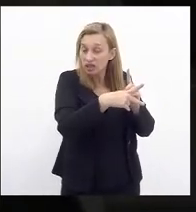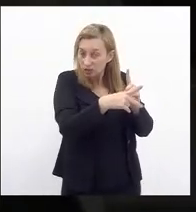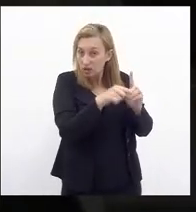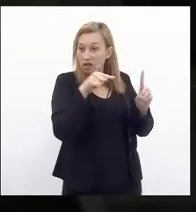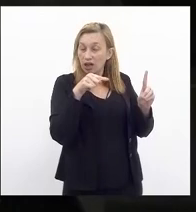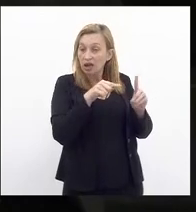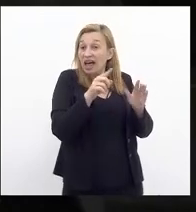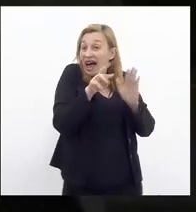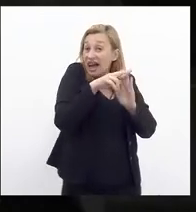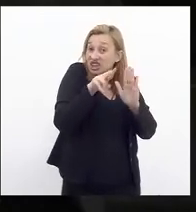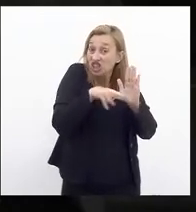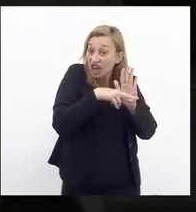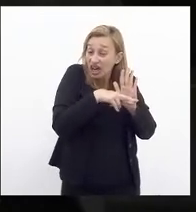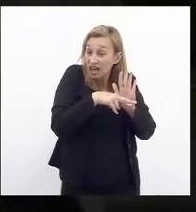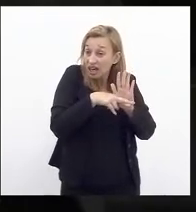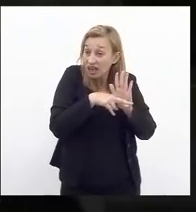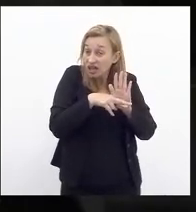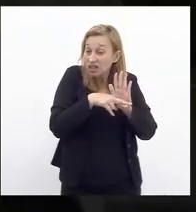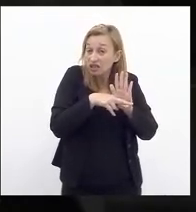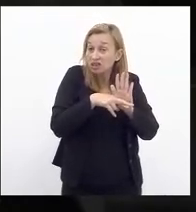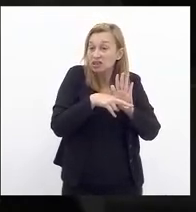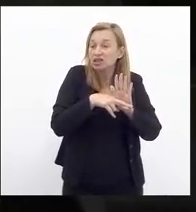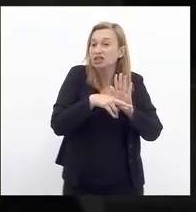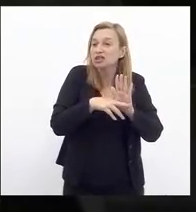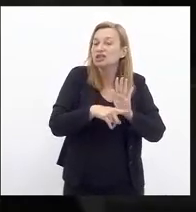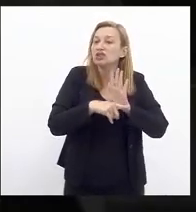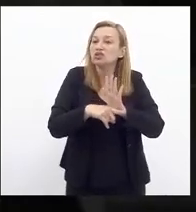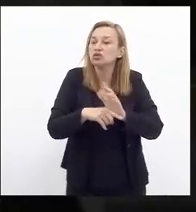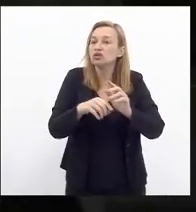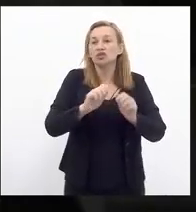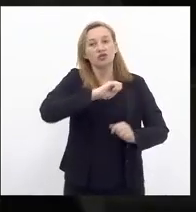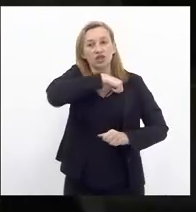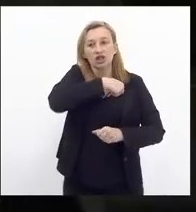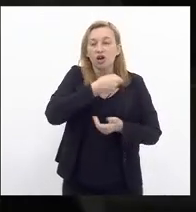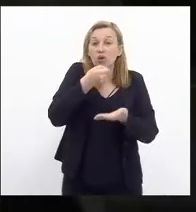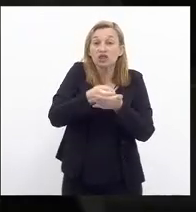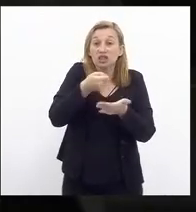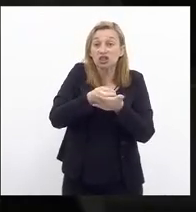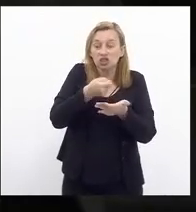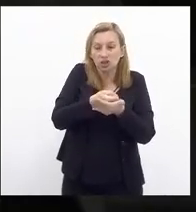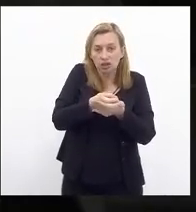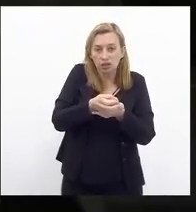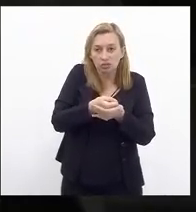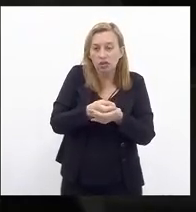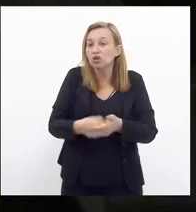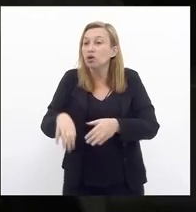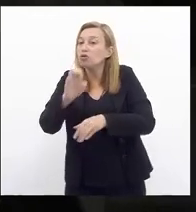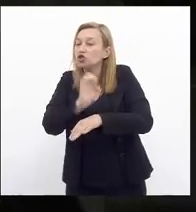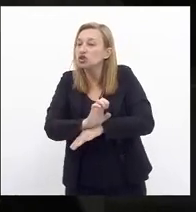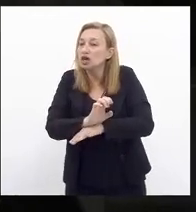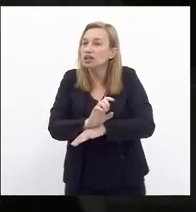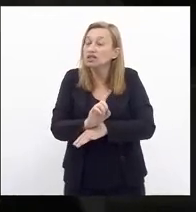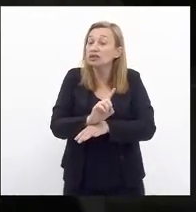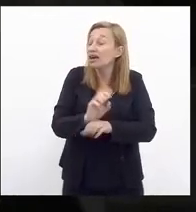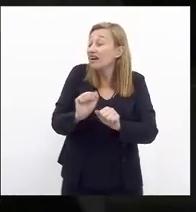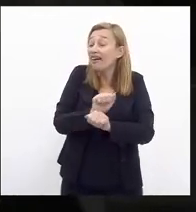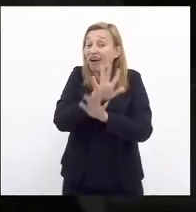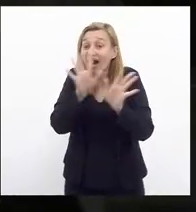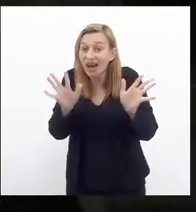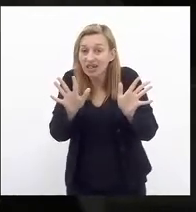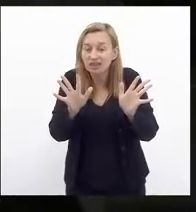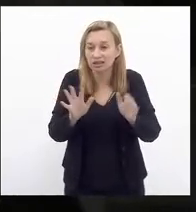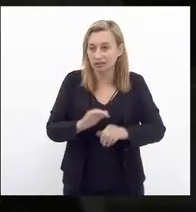Social as regras do regime de recuperação fiscal a exigência é por esse Marginal estado são muito Claras